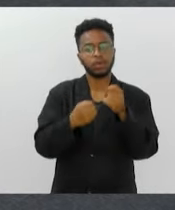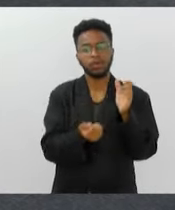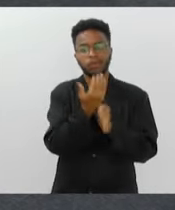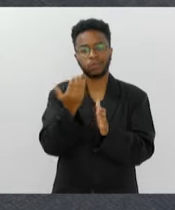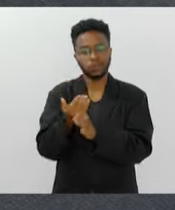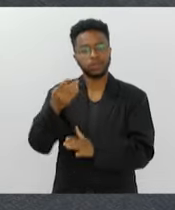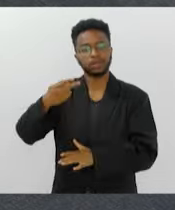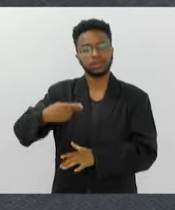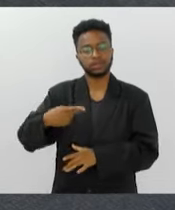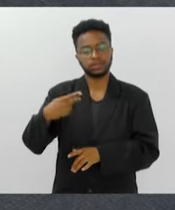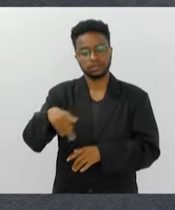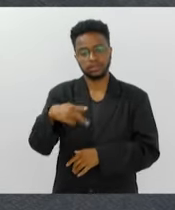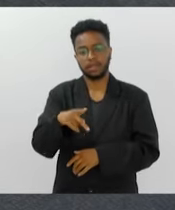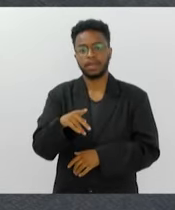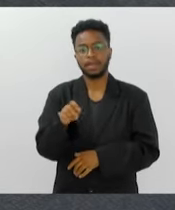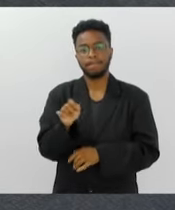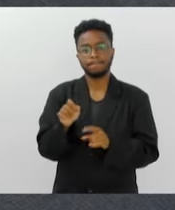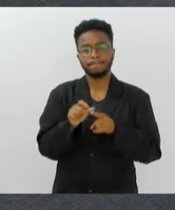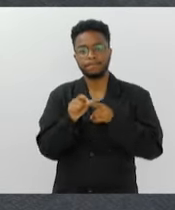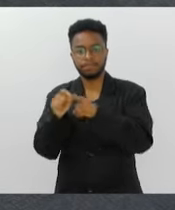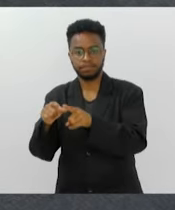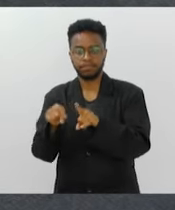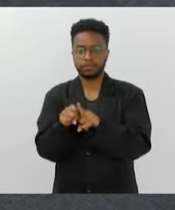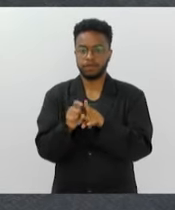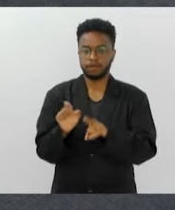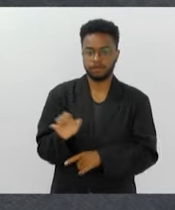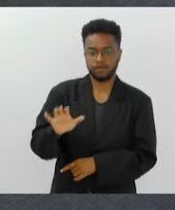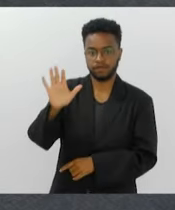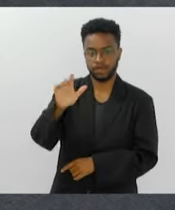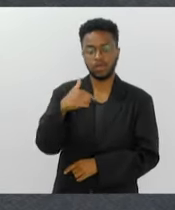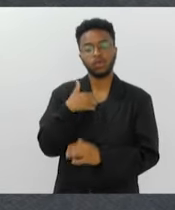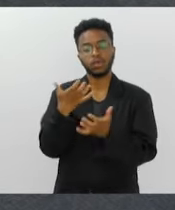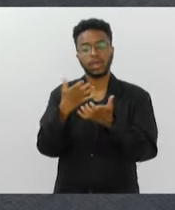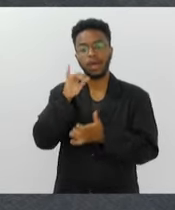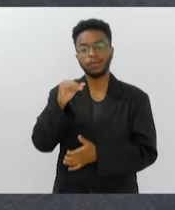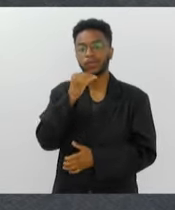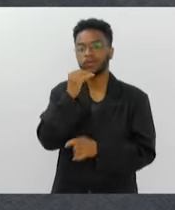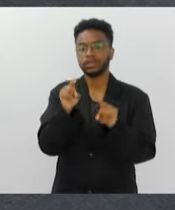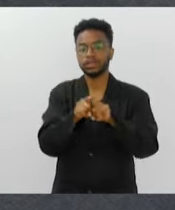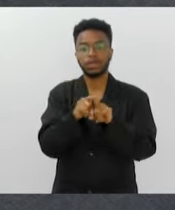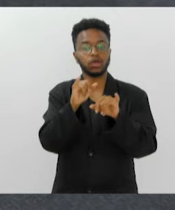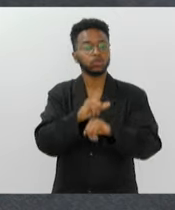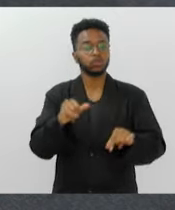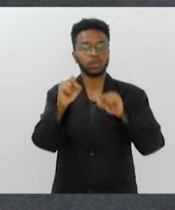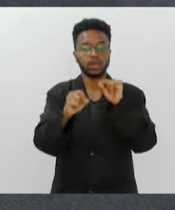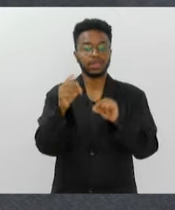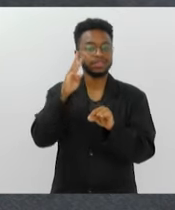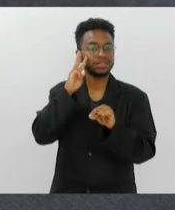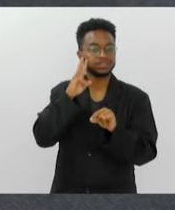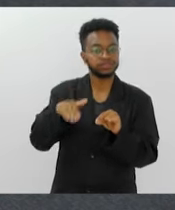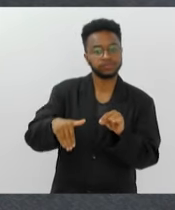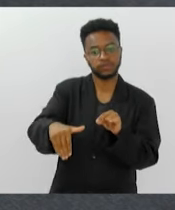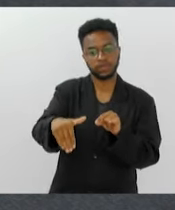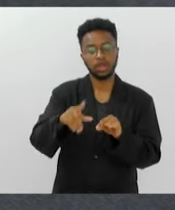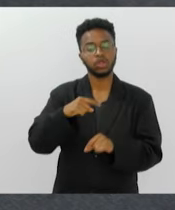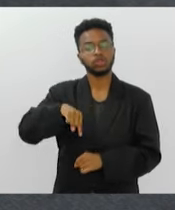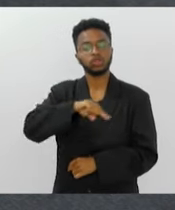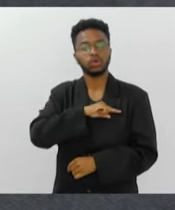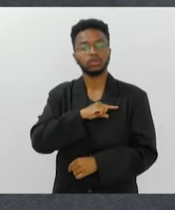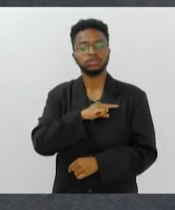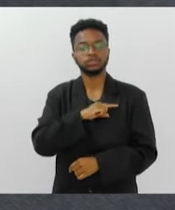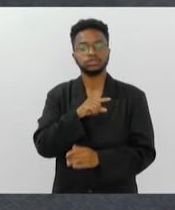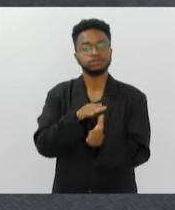periferias e nas nossas favelas e aproveitar Presidente também para anunciar que terça-feira que vem nós vamos fazer o